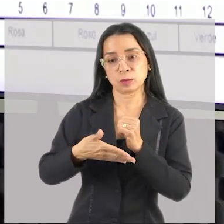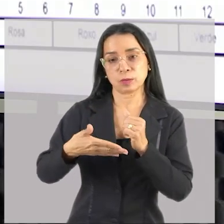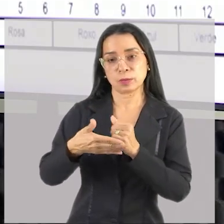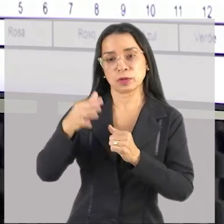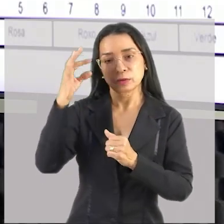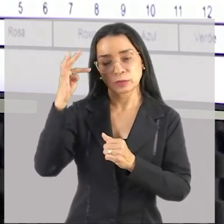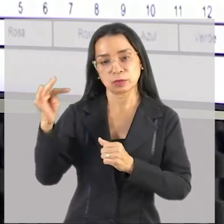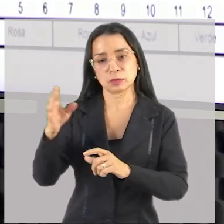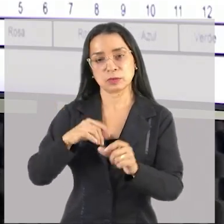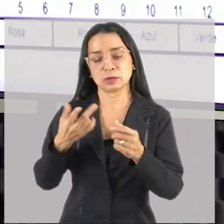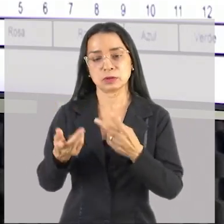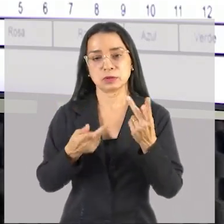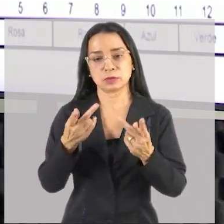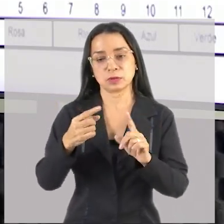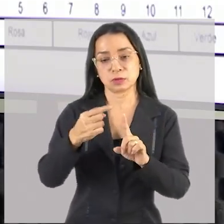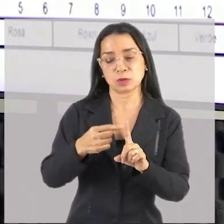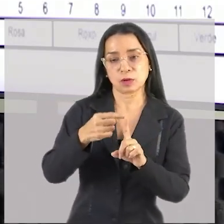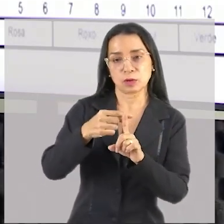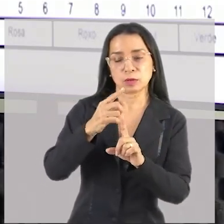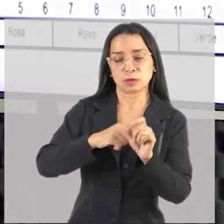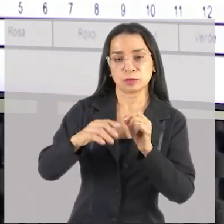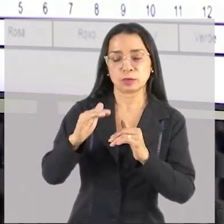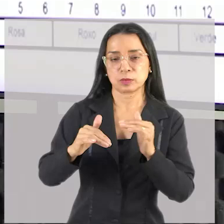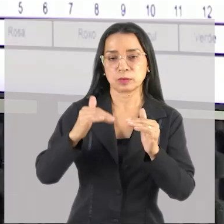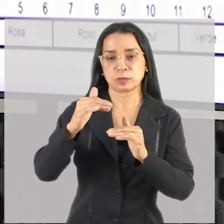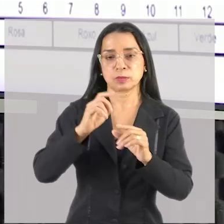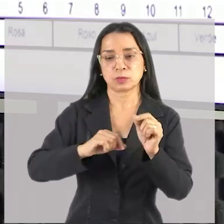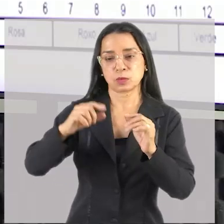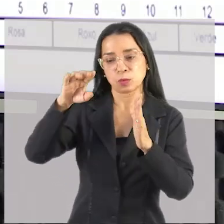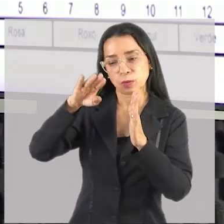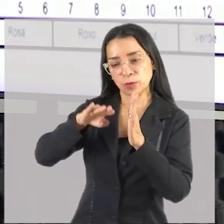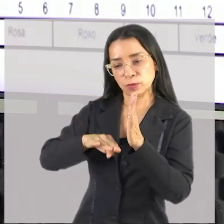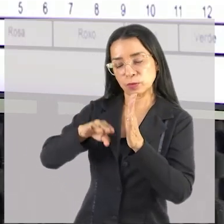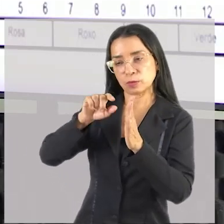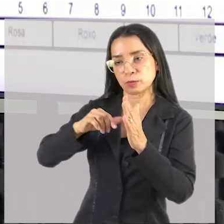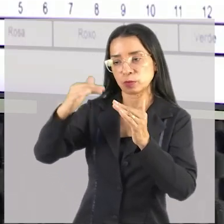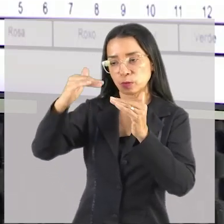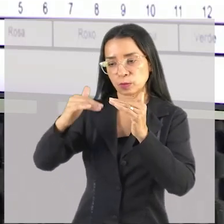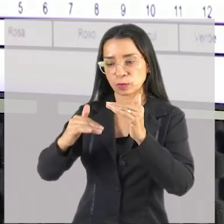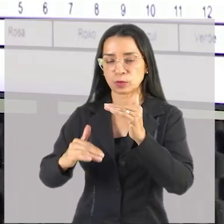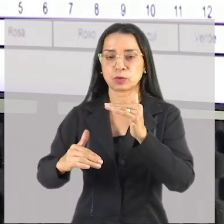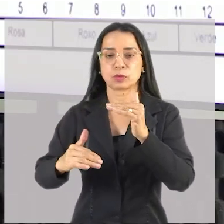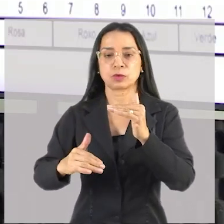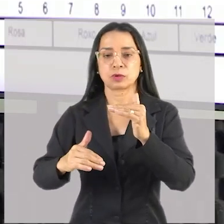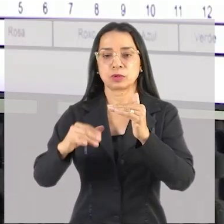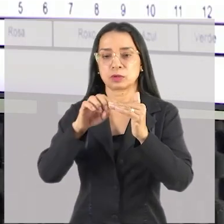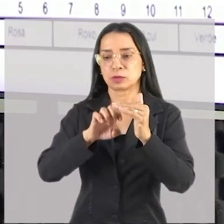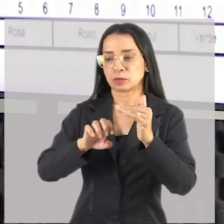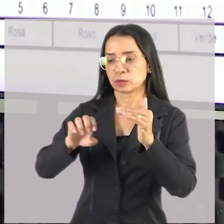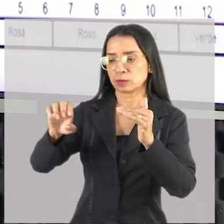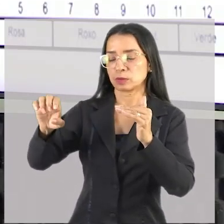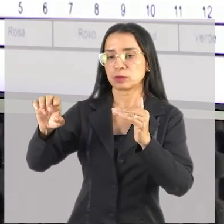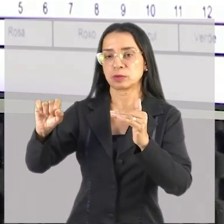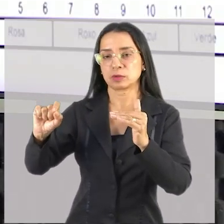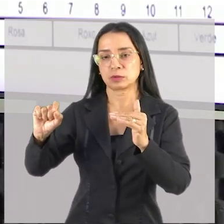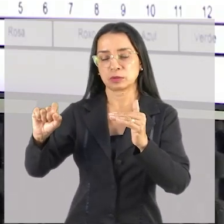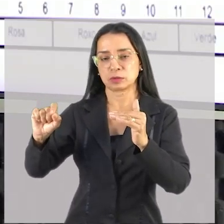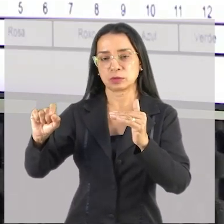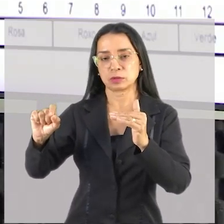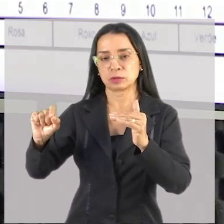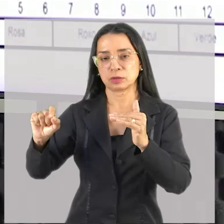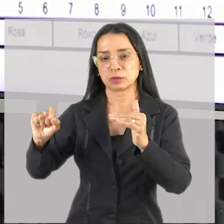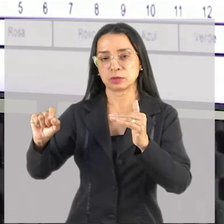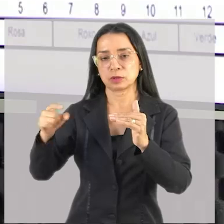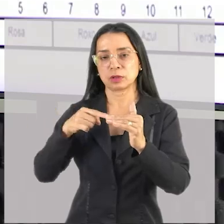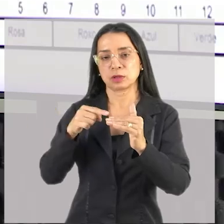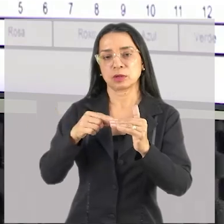aí. Então, se eu aumento a concentração de H+, o equilíbrio precisa diminuir essa concentração. Aí ele se desloca para a esquerda. Se ele